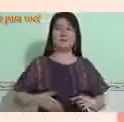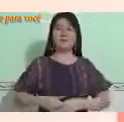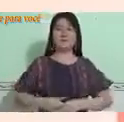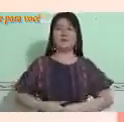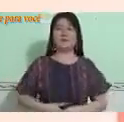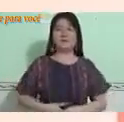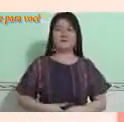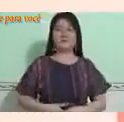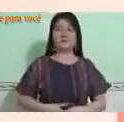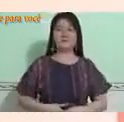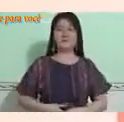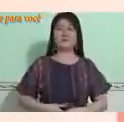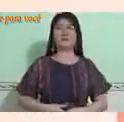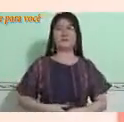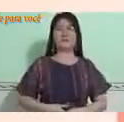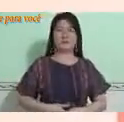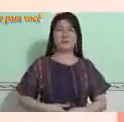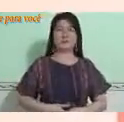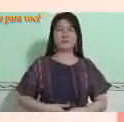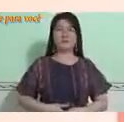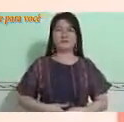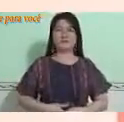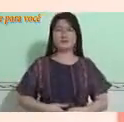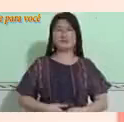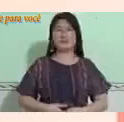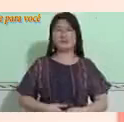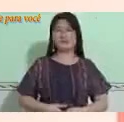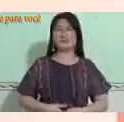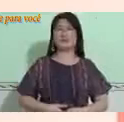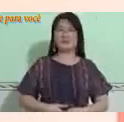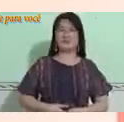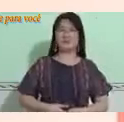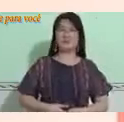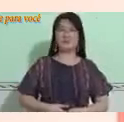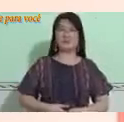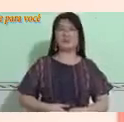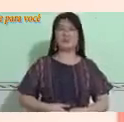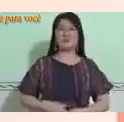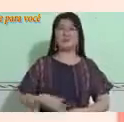aumentar o risco de parto prematuro ou de o recém-nascido nascer com peso abaixo da média.